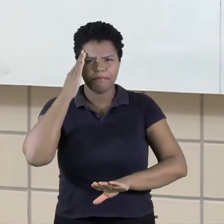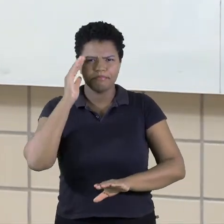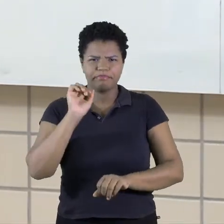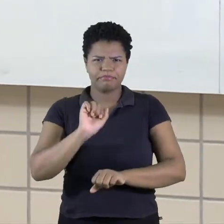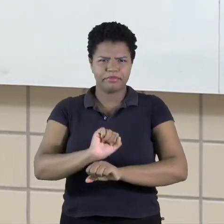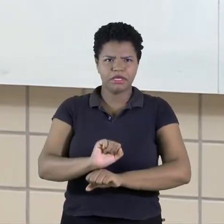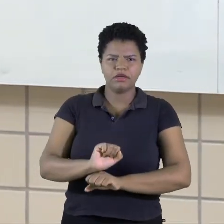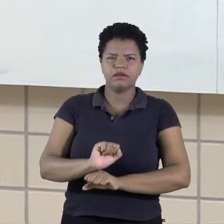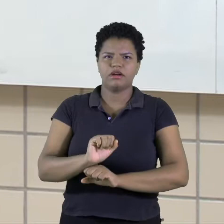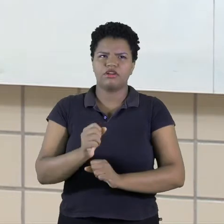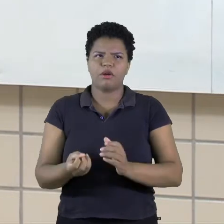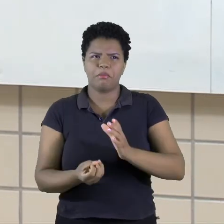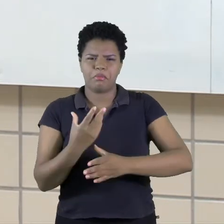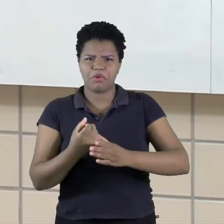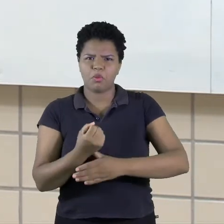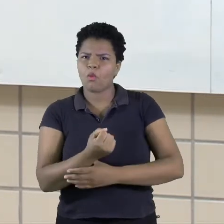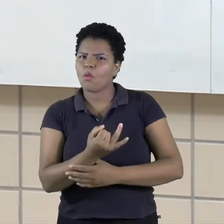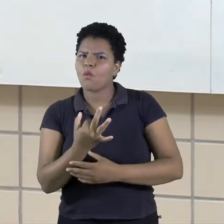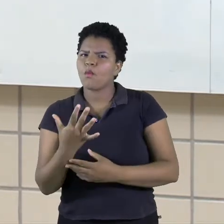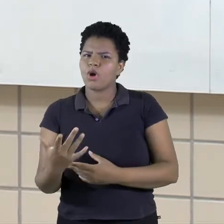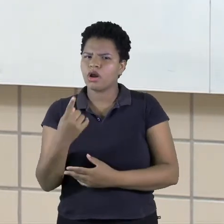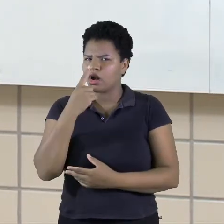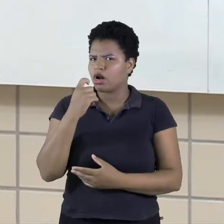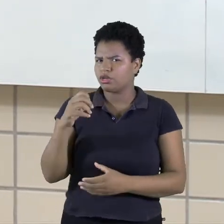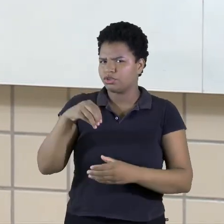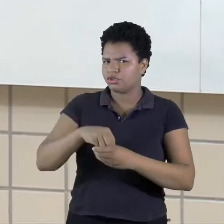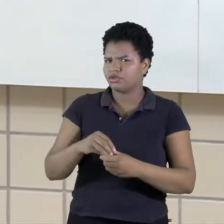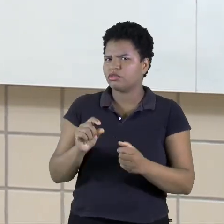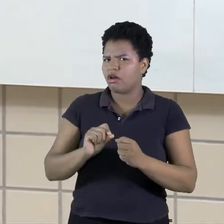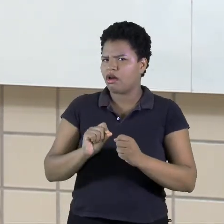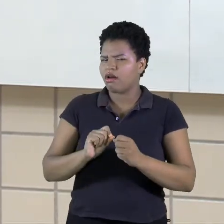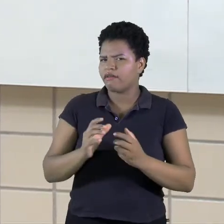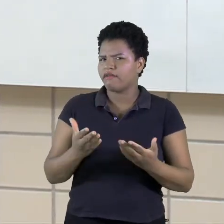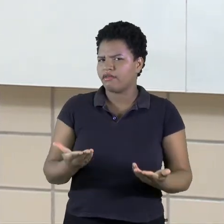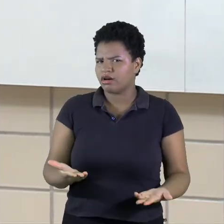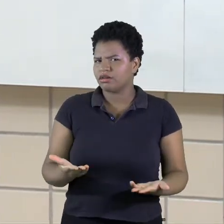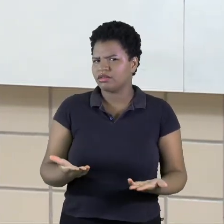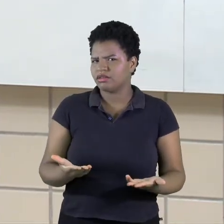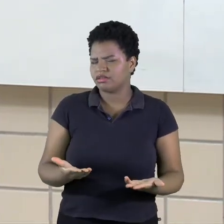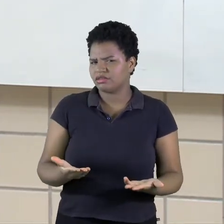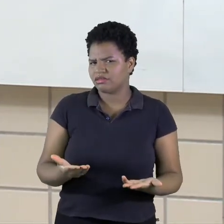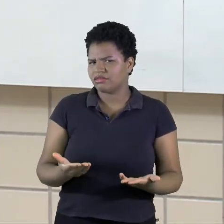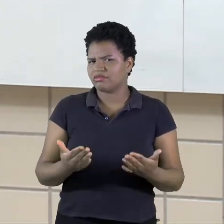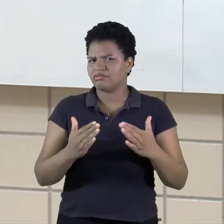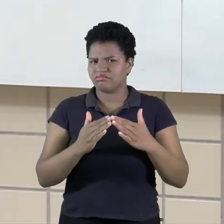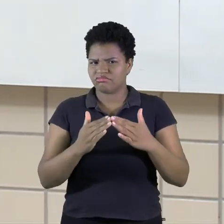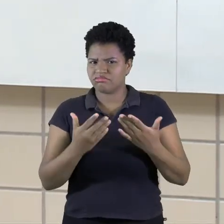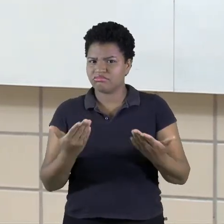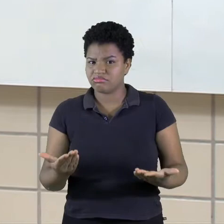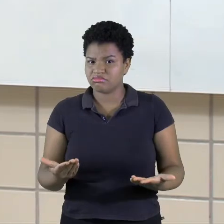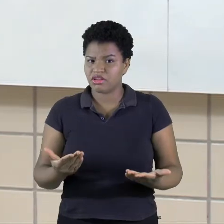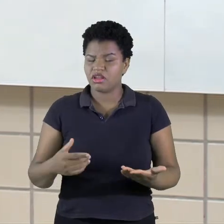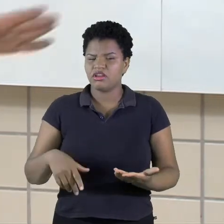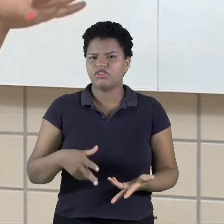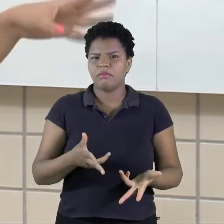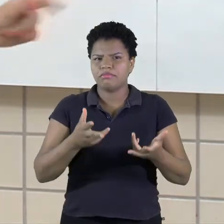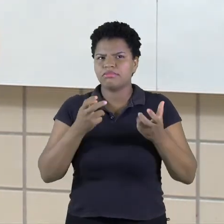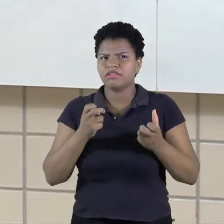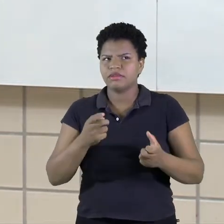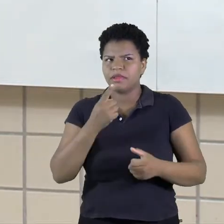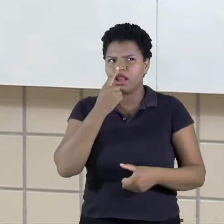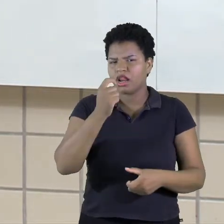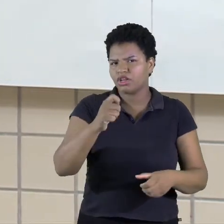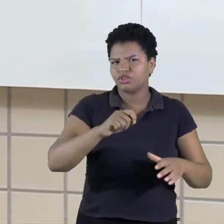no dia a dia? Observa o dia de hoje para vocês verem. Observa o dia do lixo de vocês, desde o lixo da cozinha até o